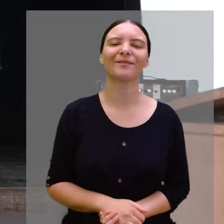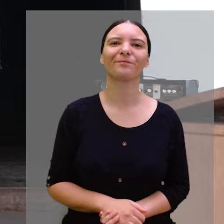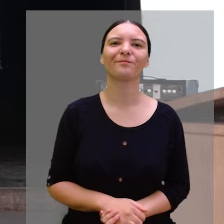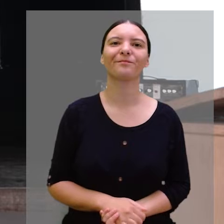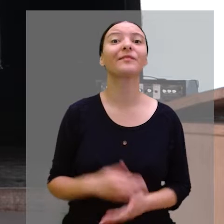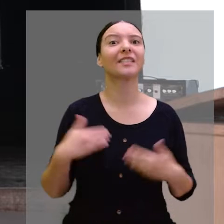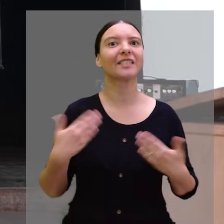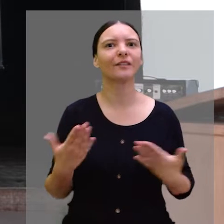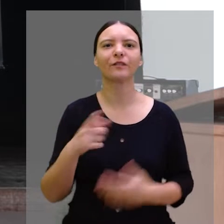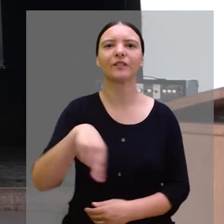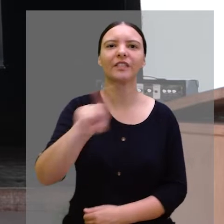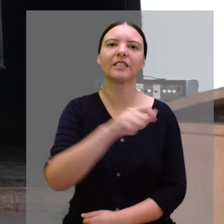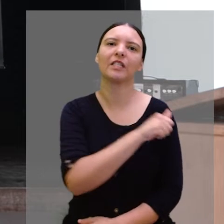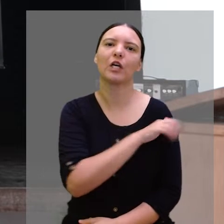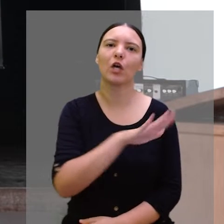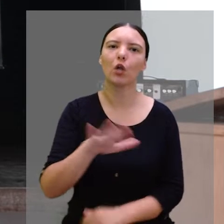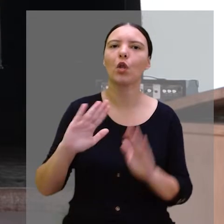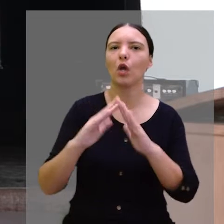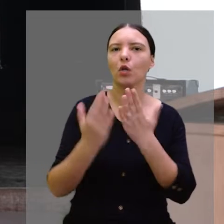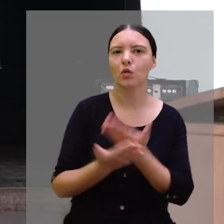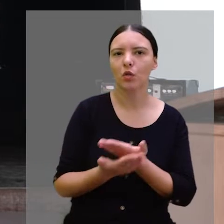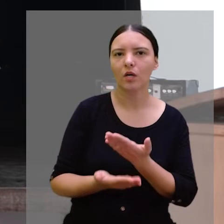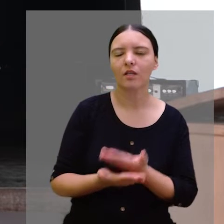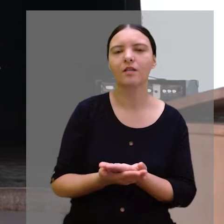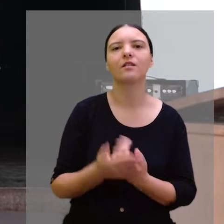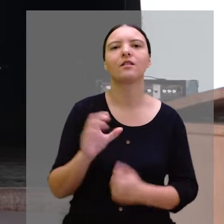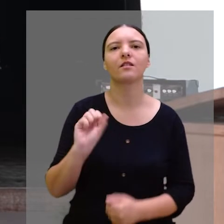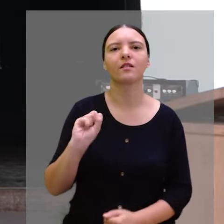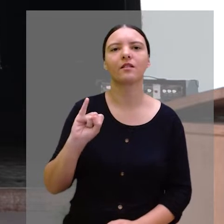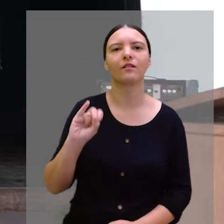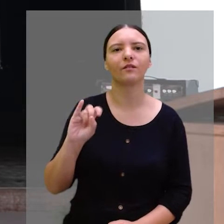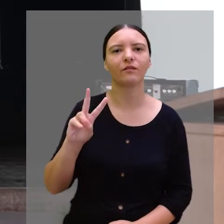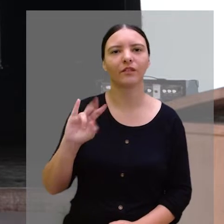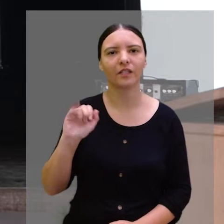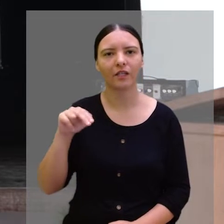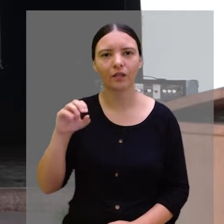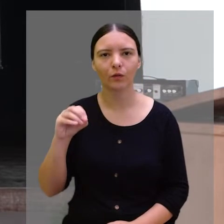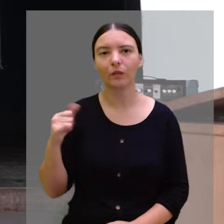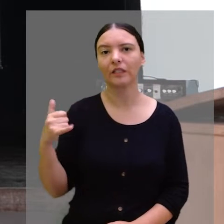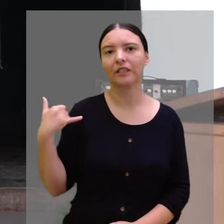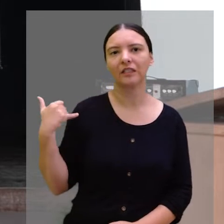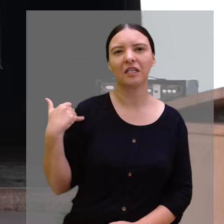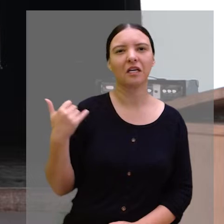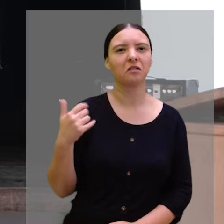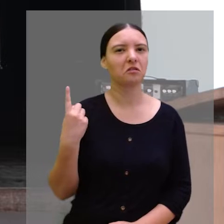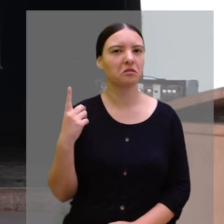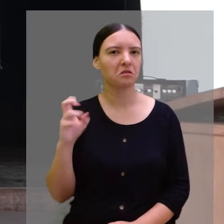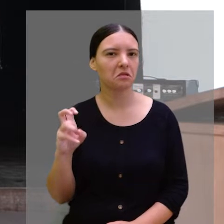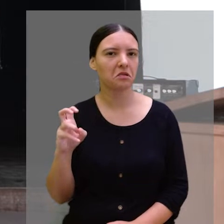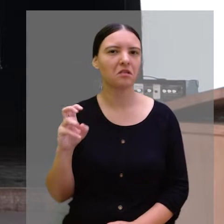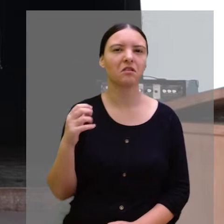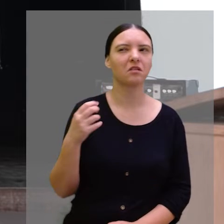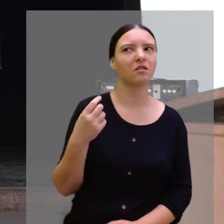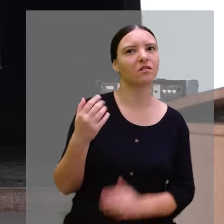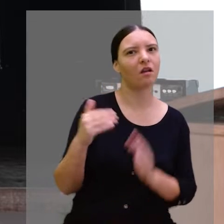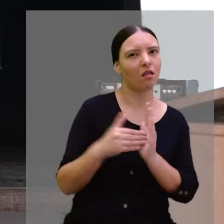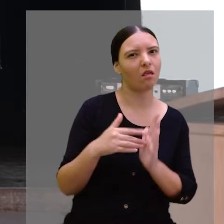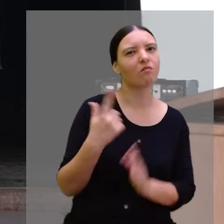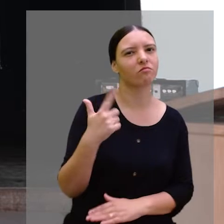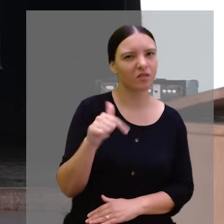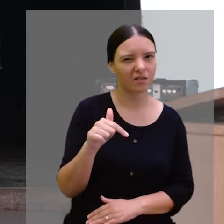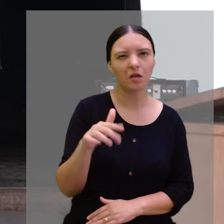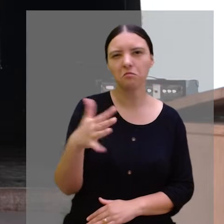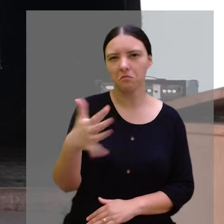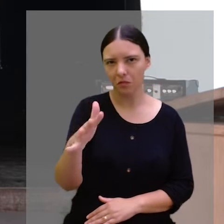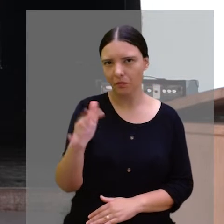Então, vocês são alunos aqui da Escola Silviano Brandão. A média de idade é mais ou menos aí de 15, 14 até 17, né? Alguma